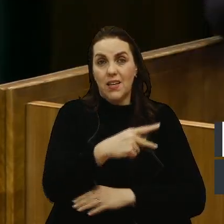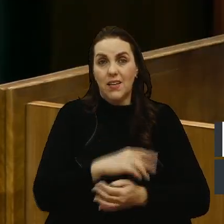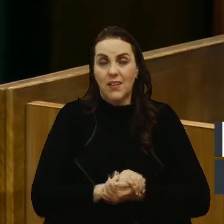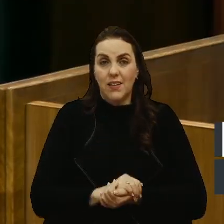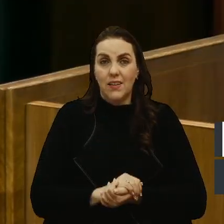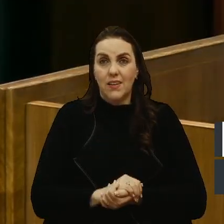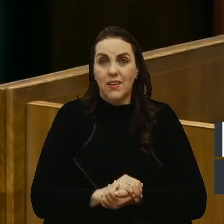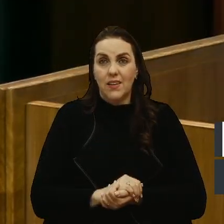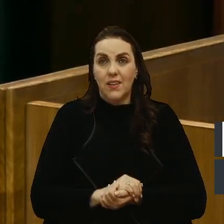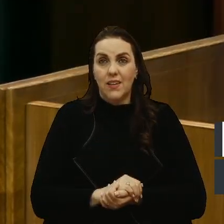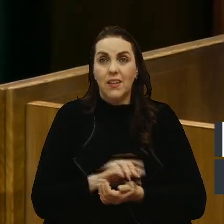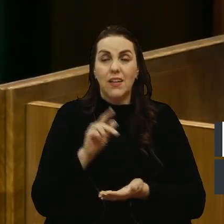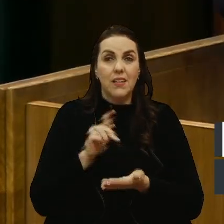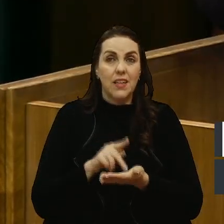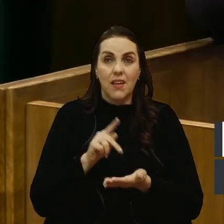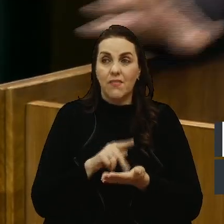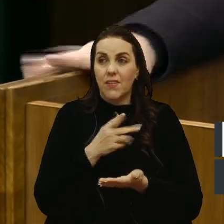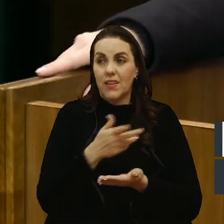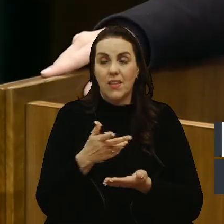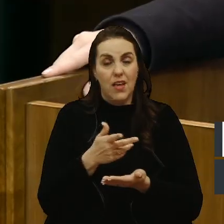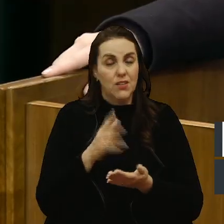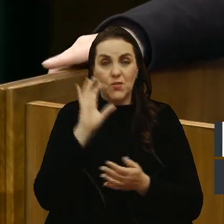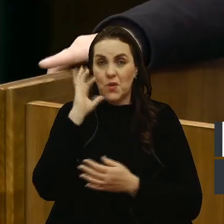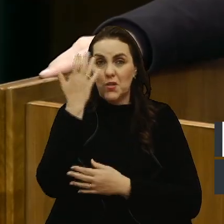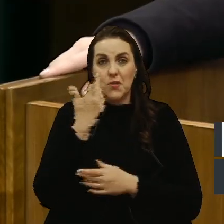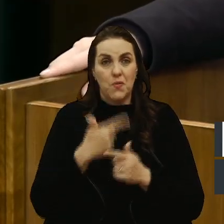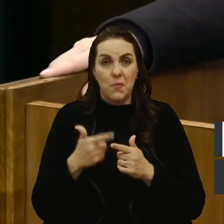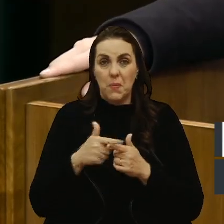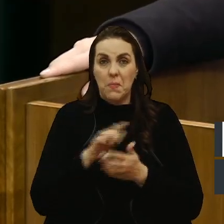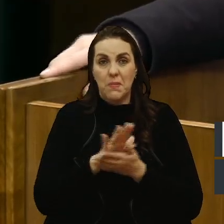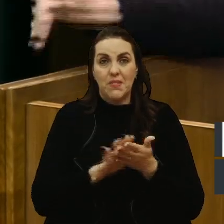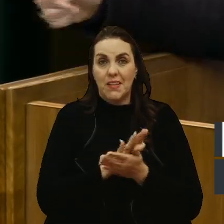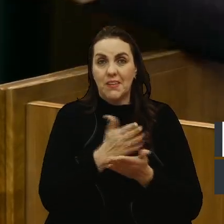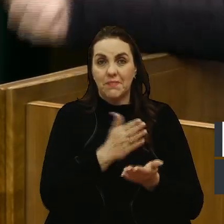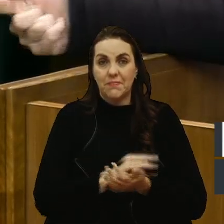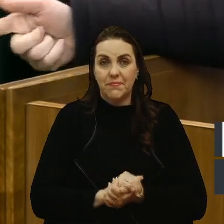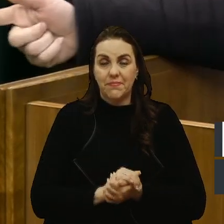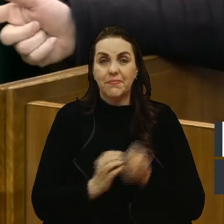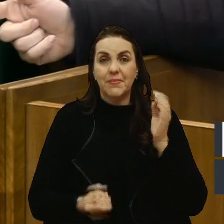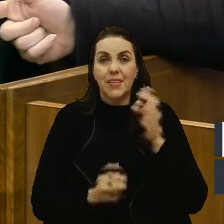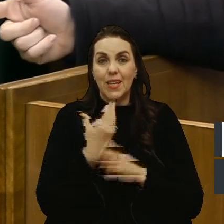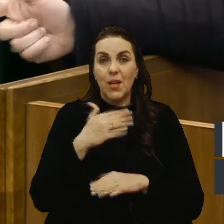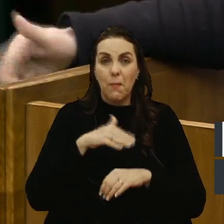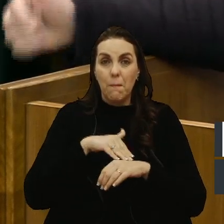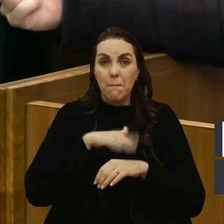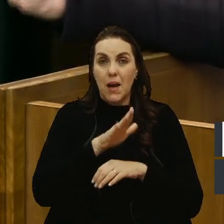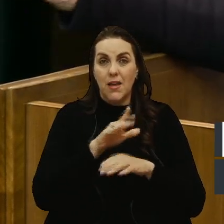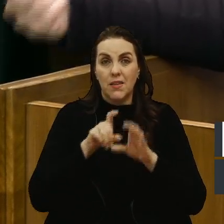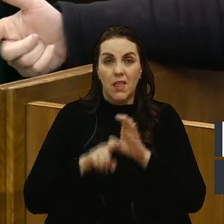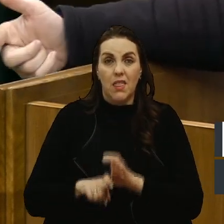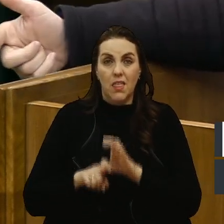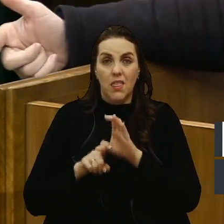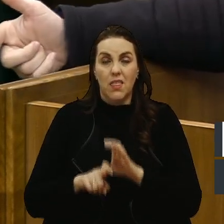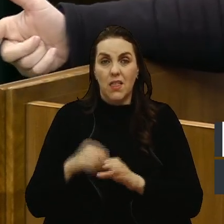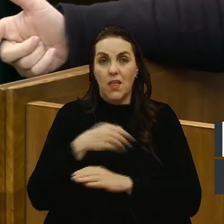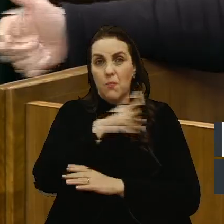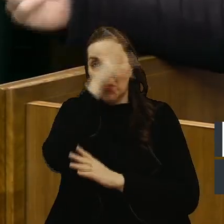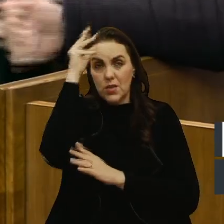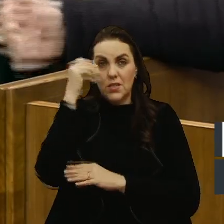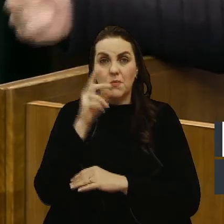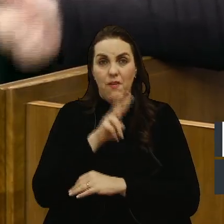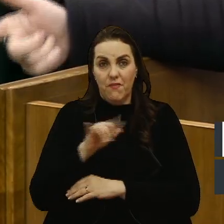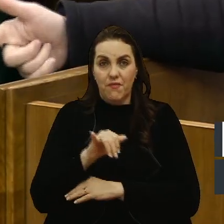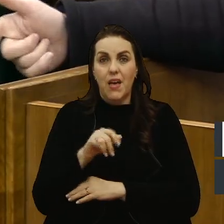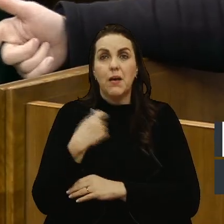Então, na verdade, nós não estamos resolvendo o problema de ninguém. Nós estamos criando mais passivo para o município, que vai ter, sim,